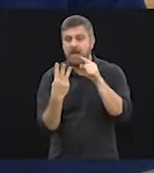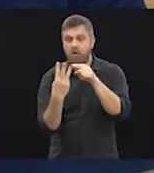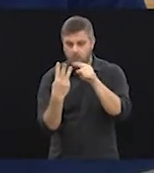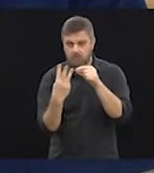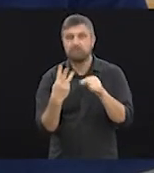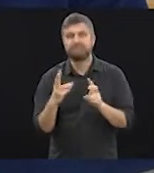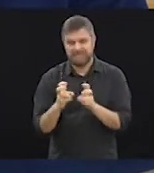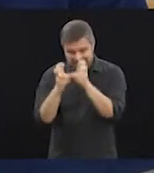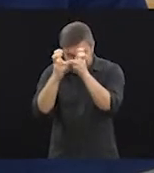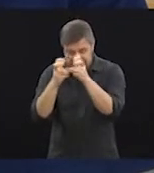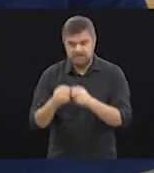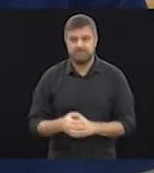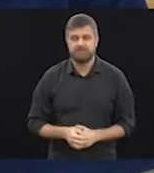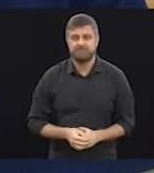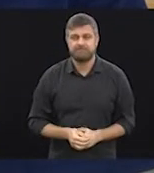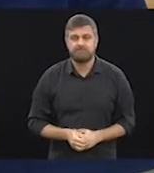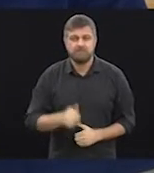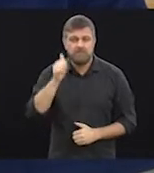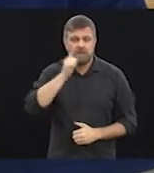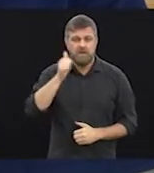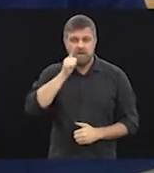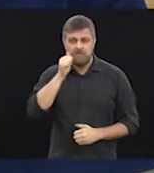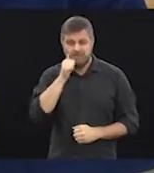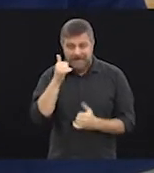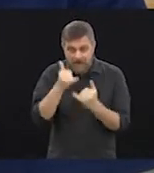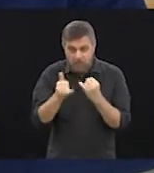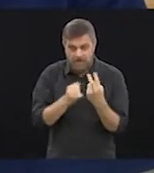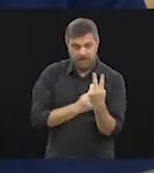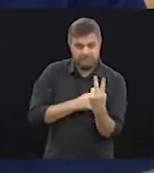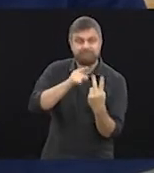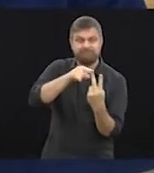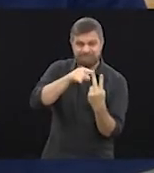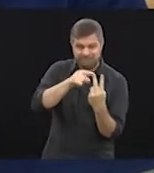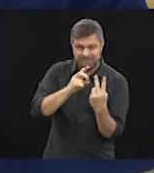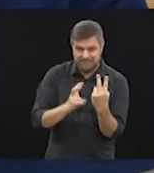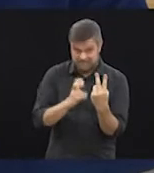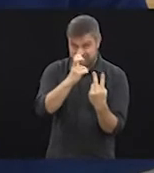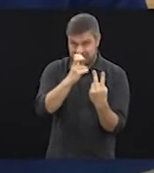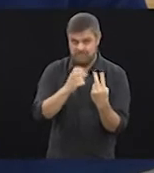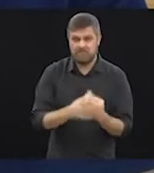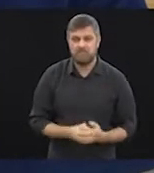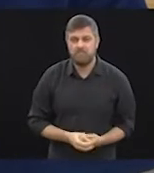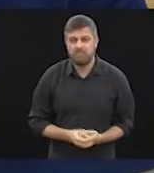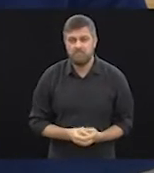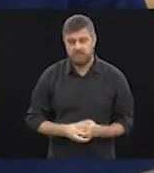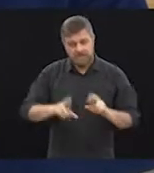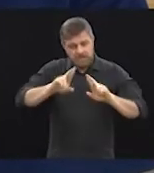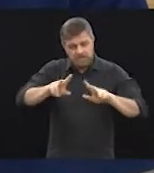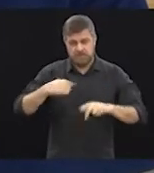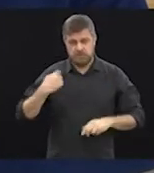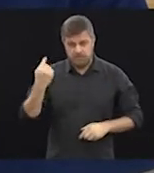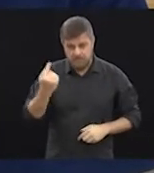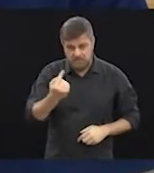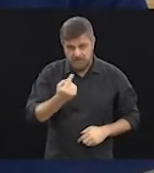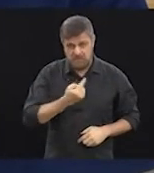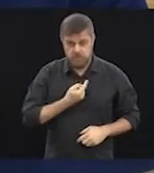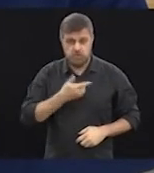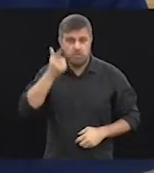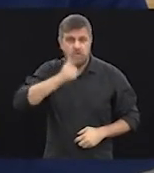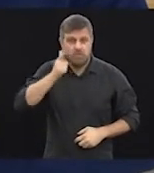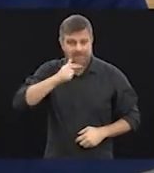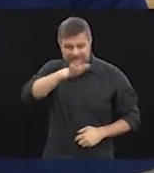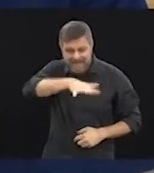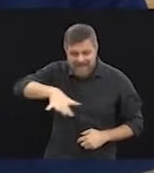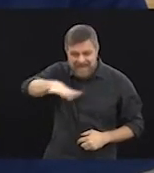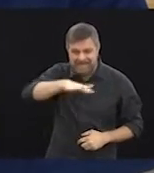câncer. As mulheres chegarão a 1 para 2. E ao contrário do que a gente faz em muitas coisas